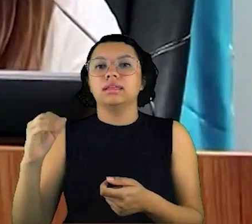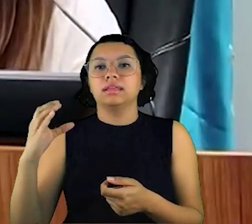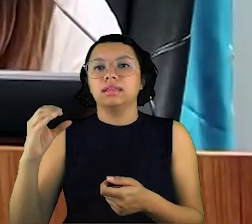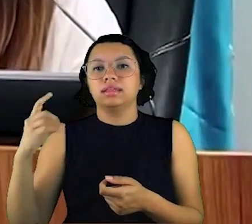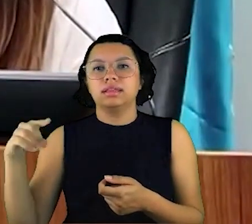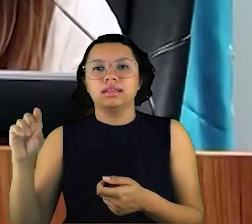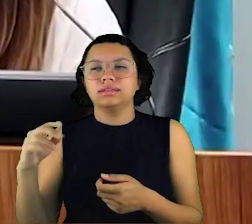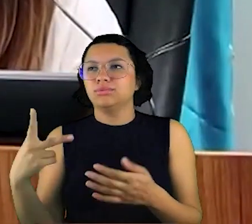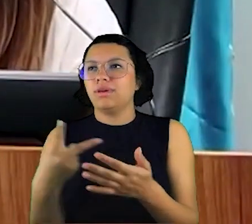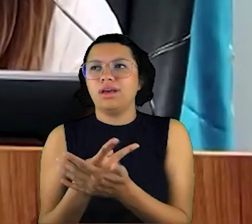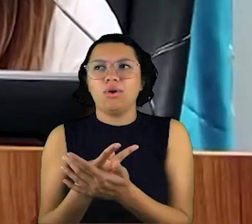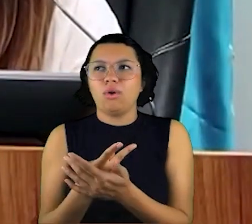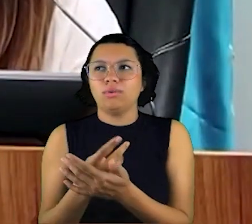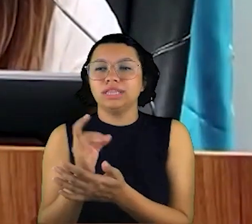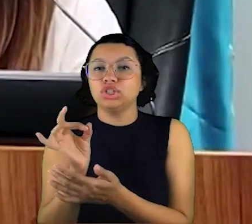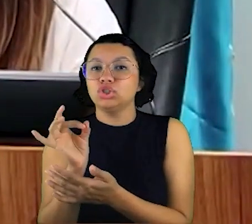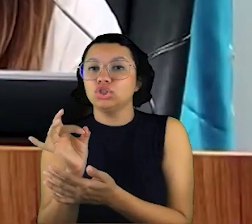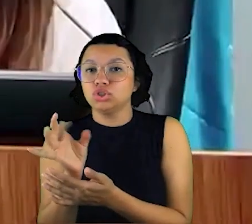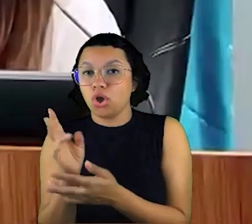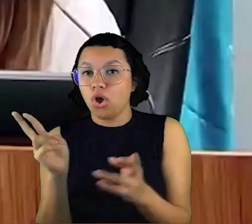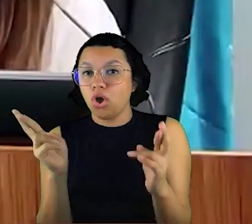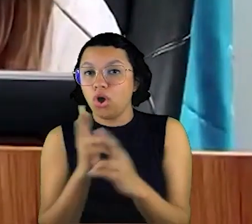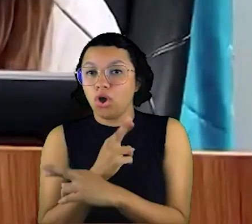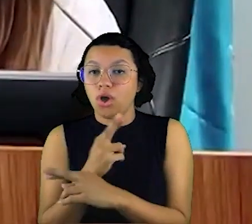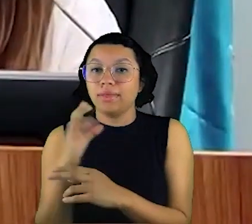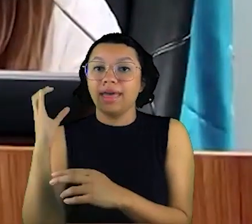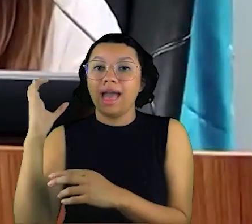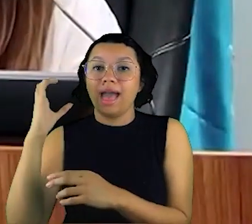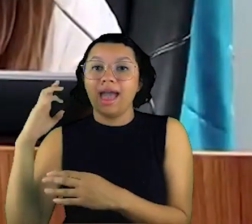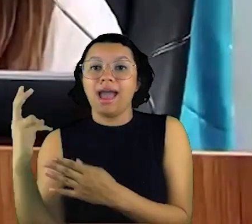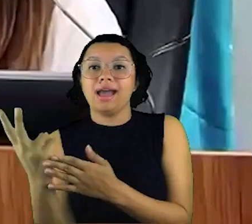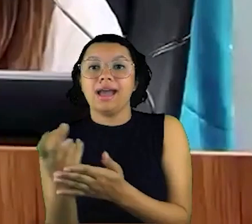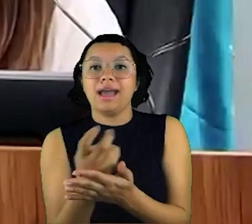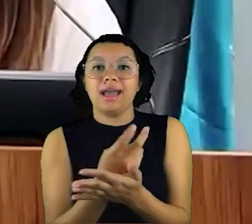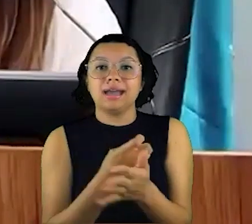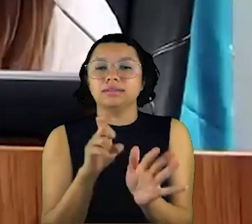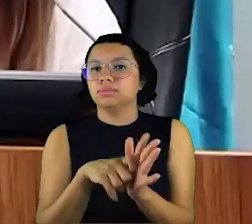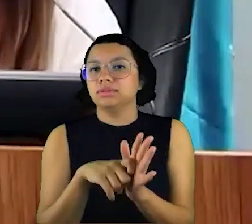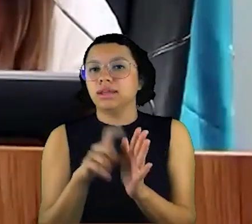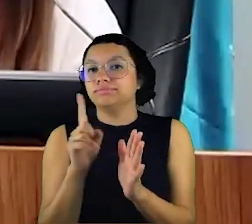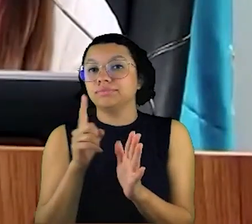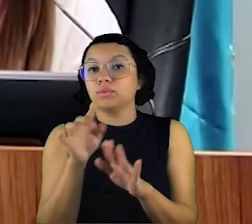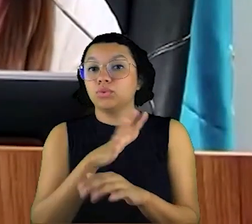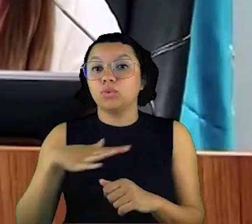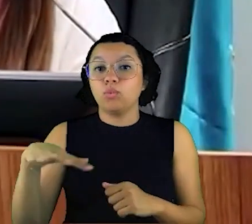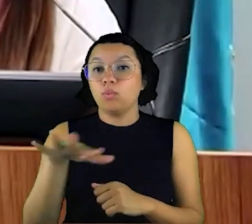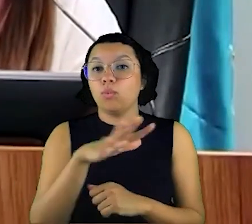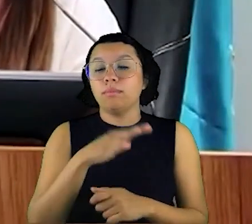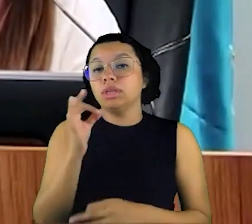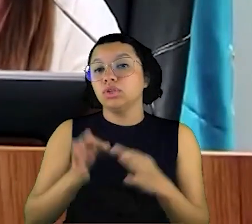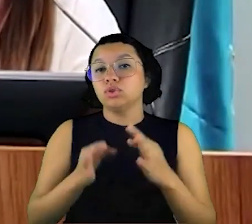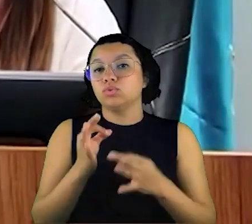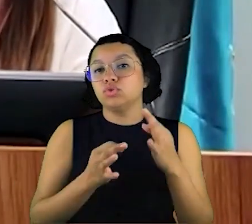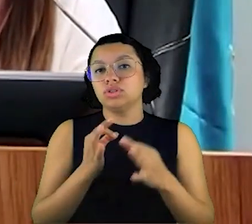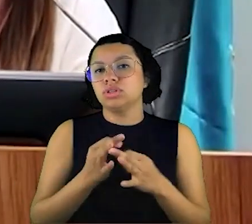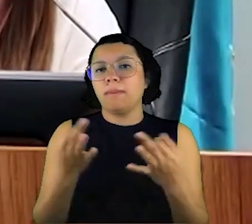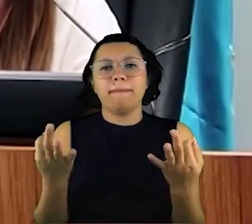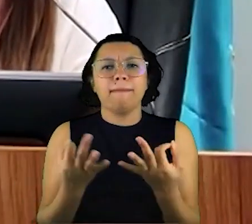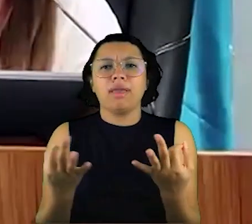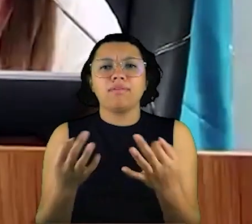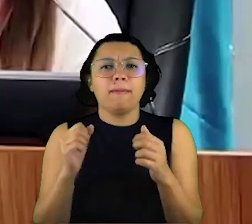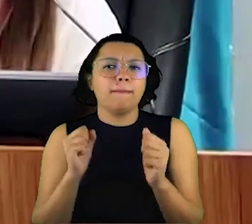acontece unicamente para créditos tributários. No ambiente judicial, é perfeitamente